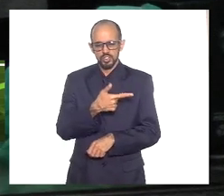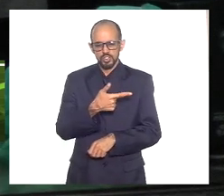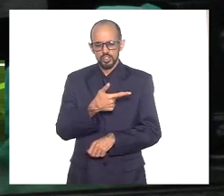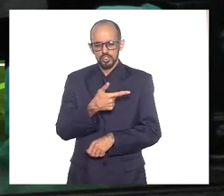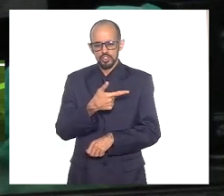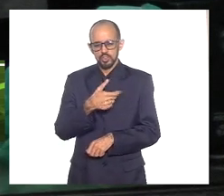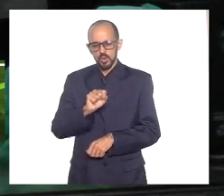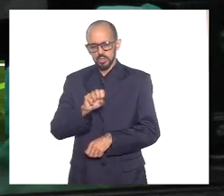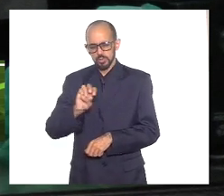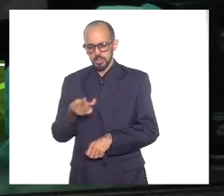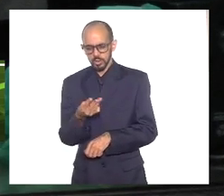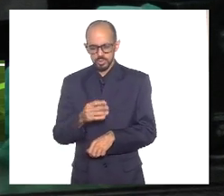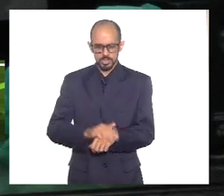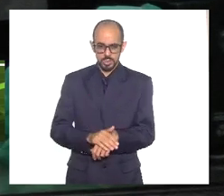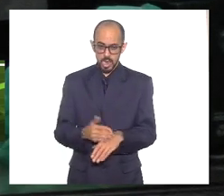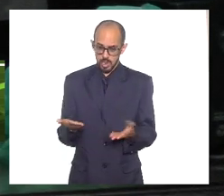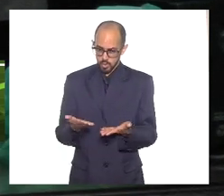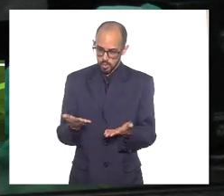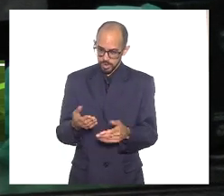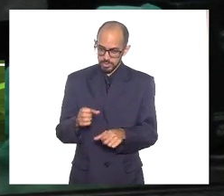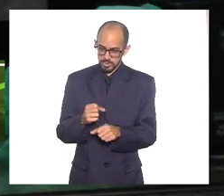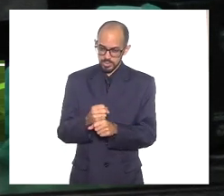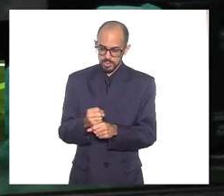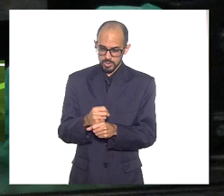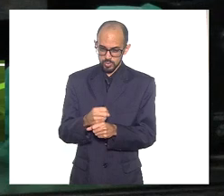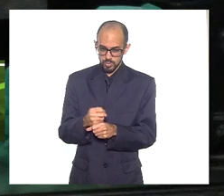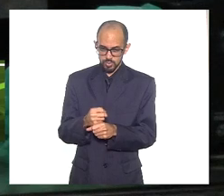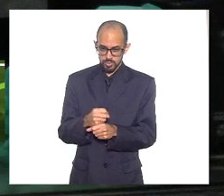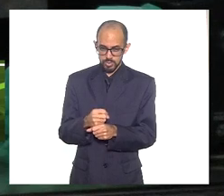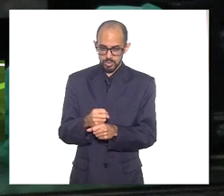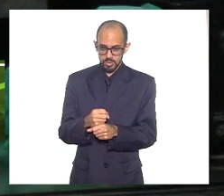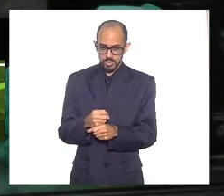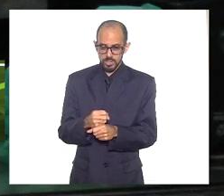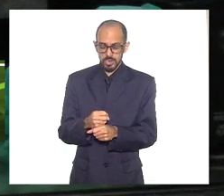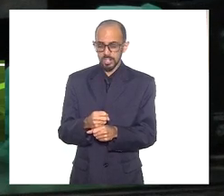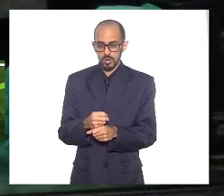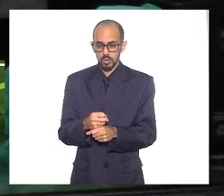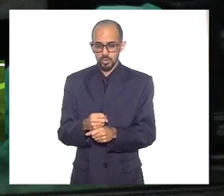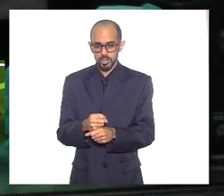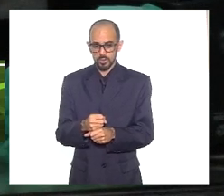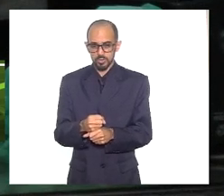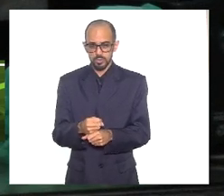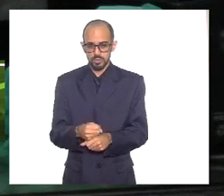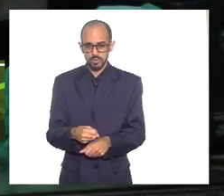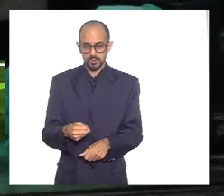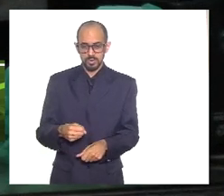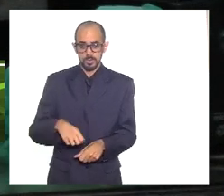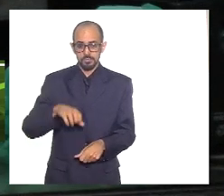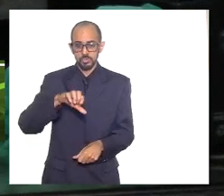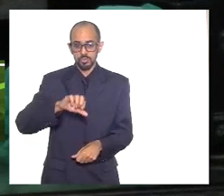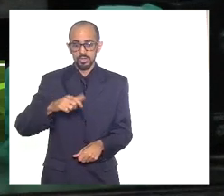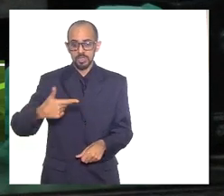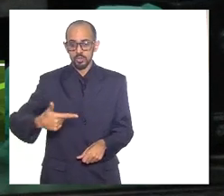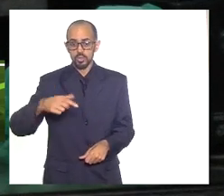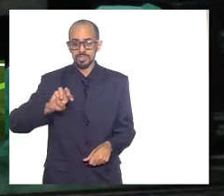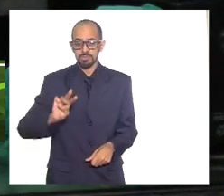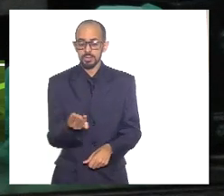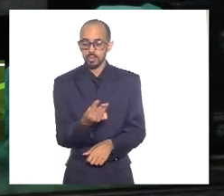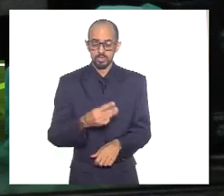Este ano, esse risco fiscal da LDO veio com 92